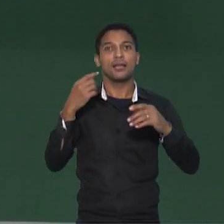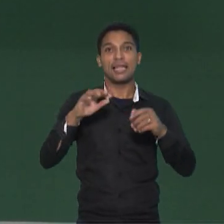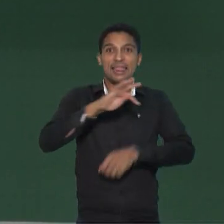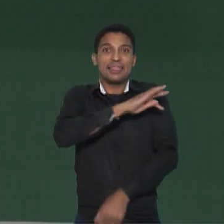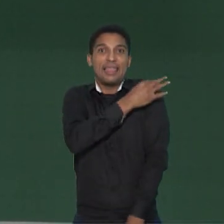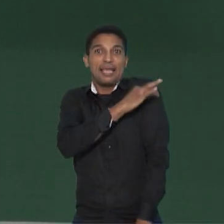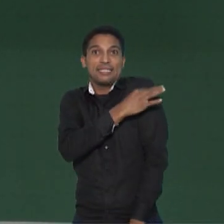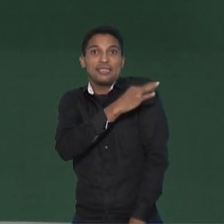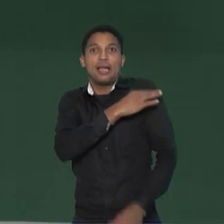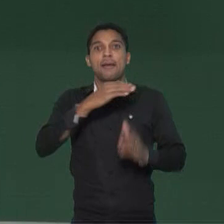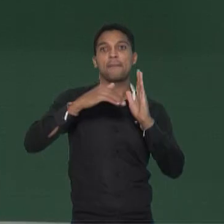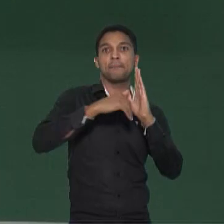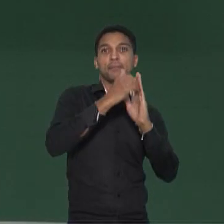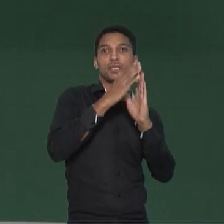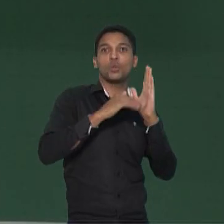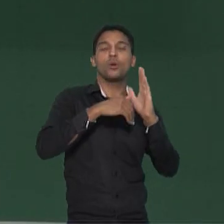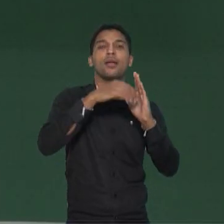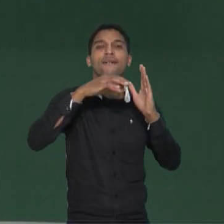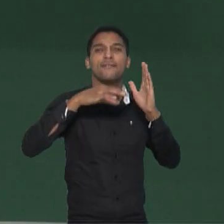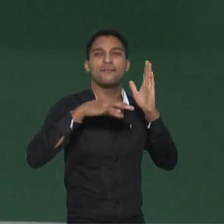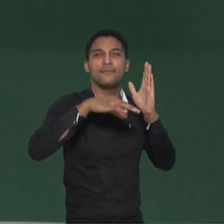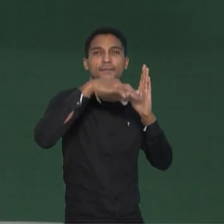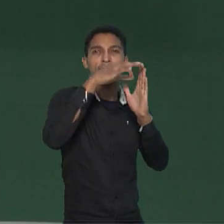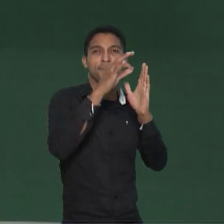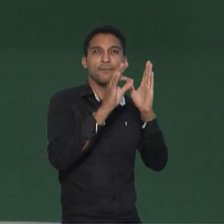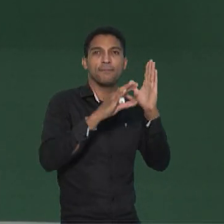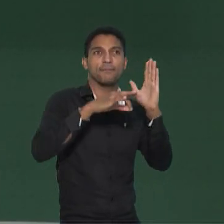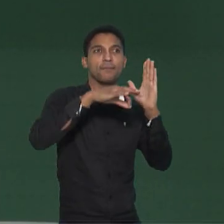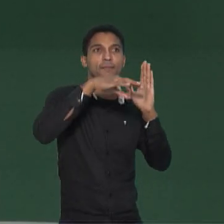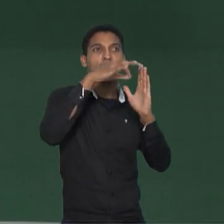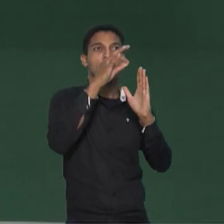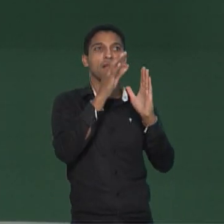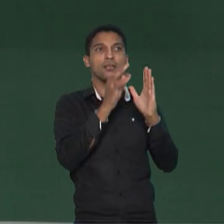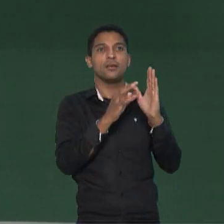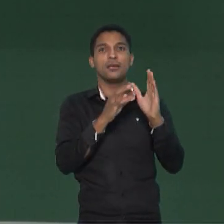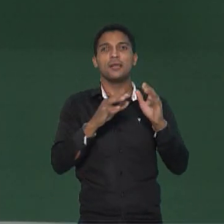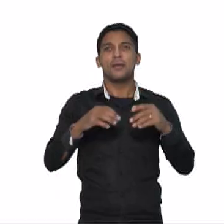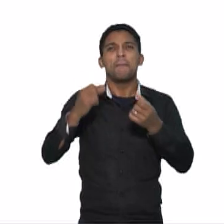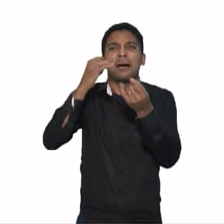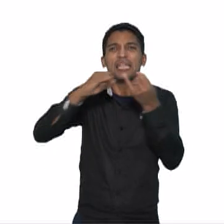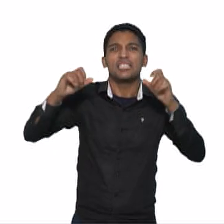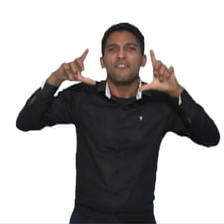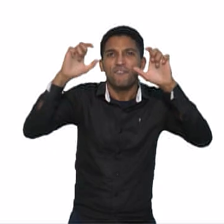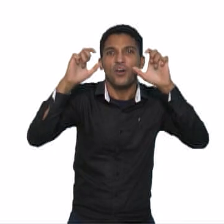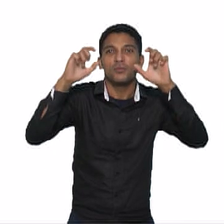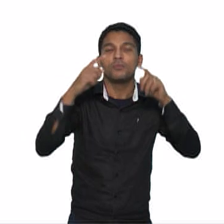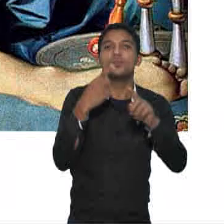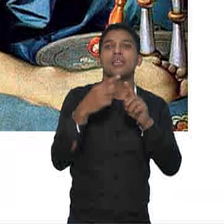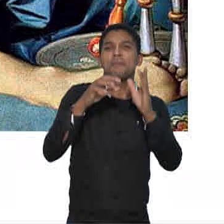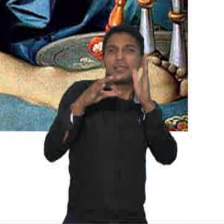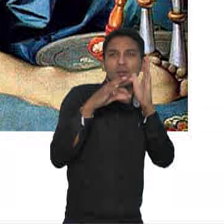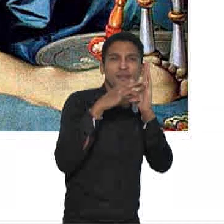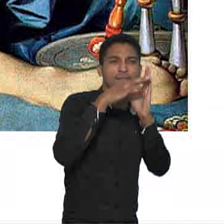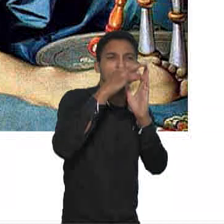pintura. As pinceladas não aparecem de jeito nenhum, parece uma fotografia até, né, pessoal?